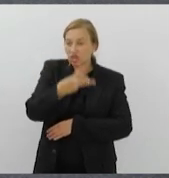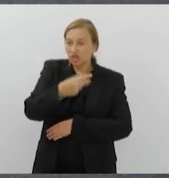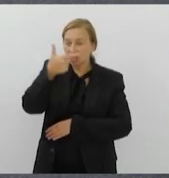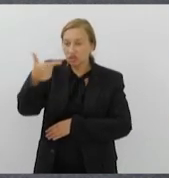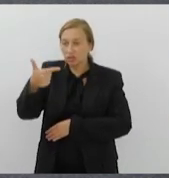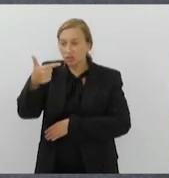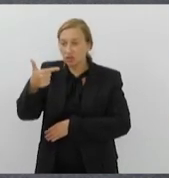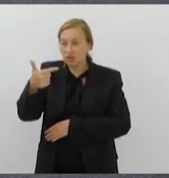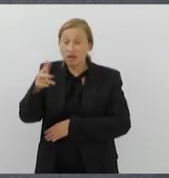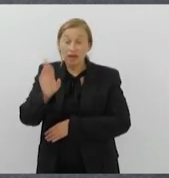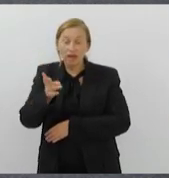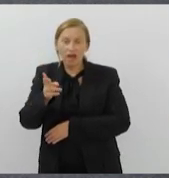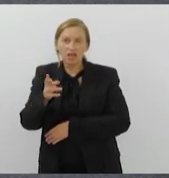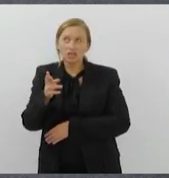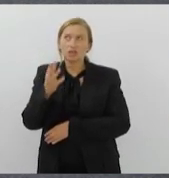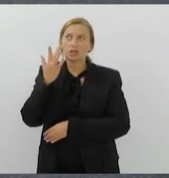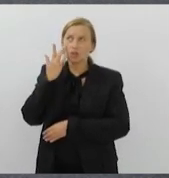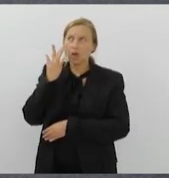falha a memória.